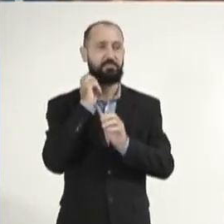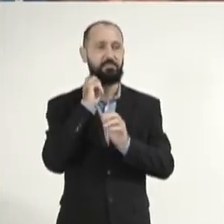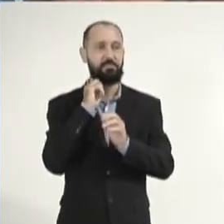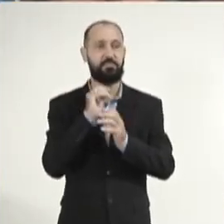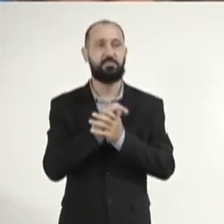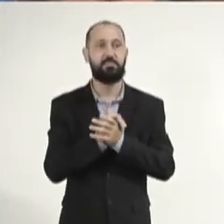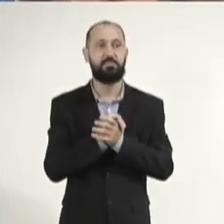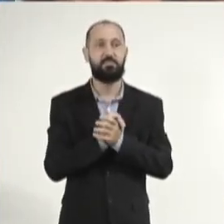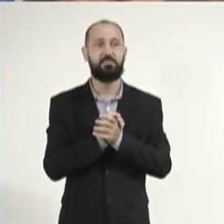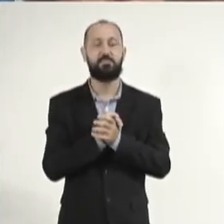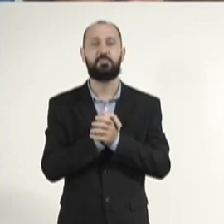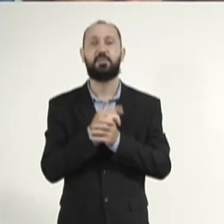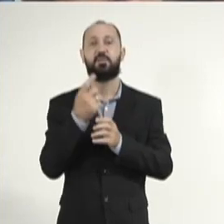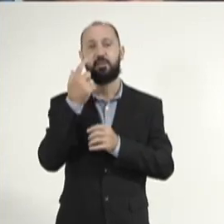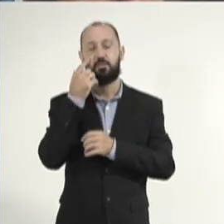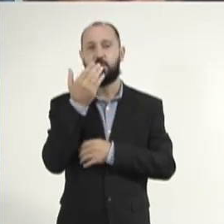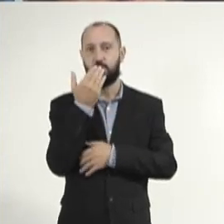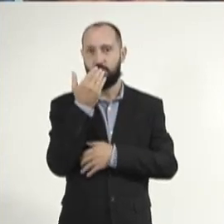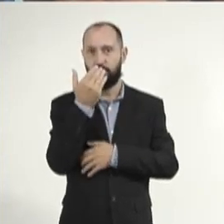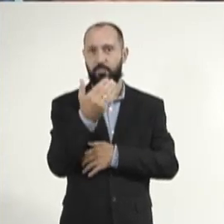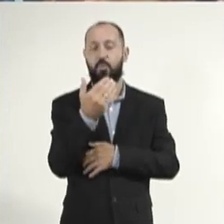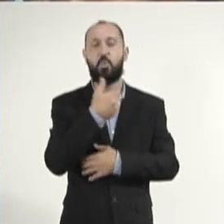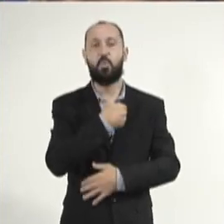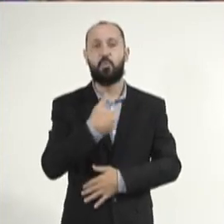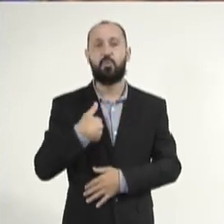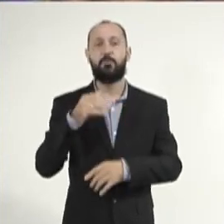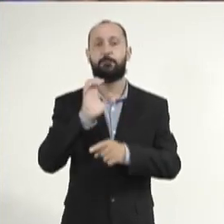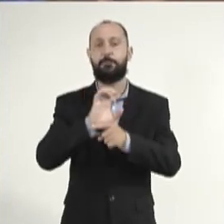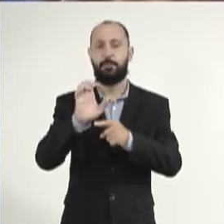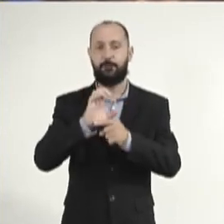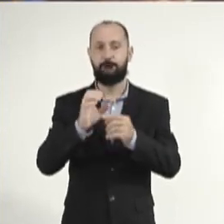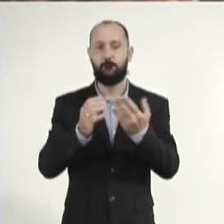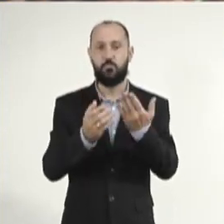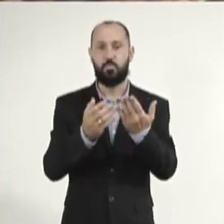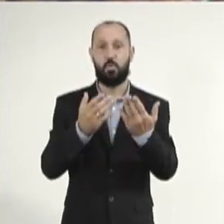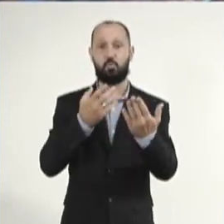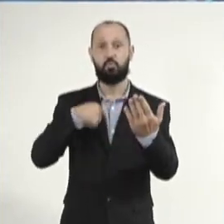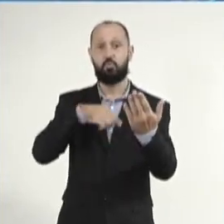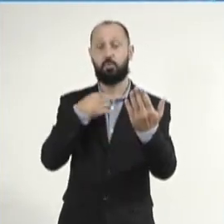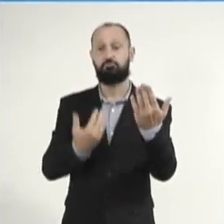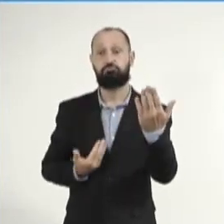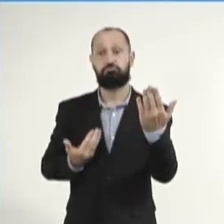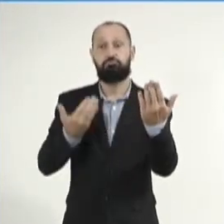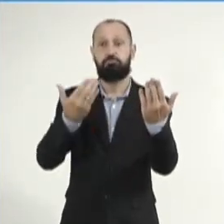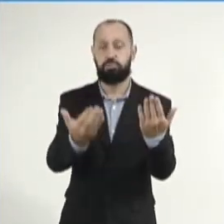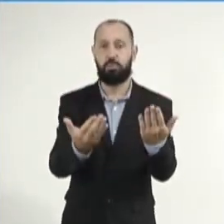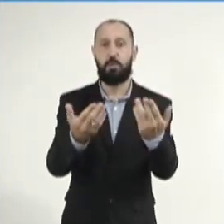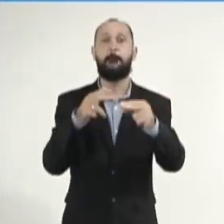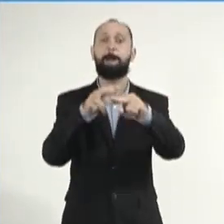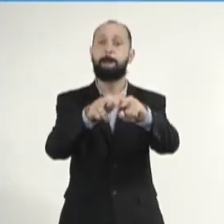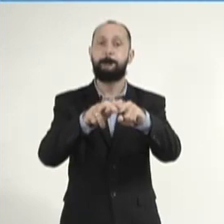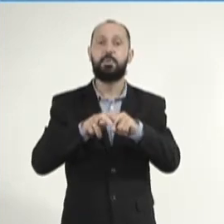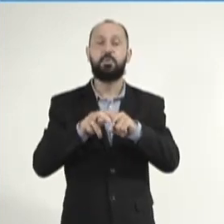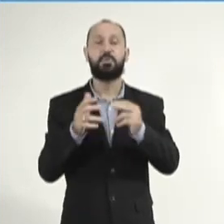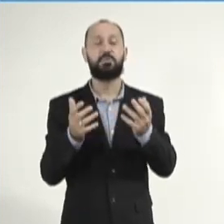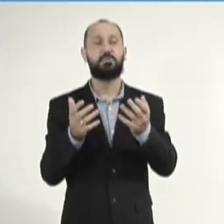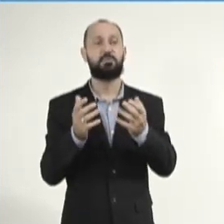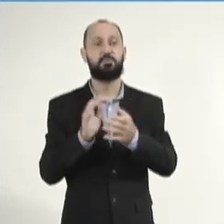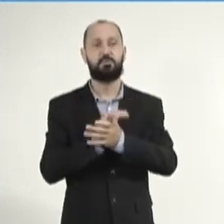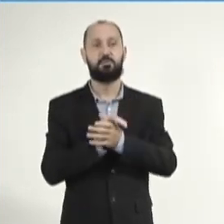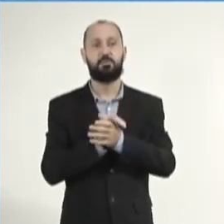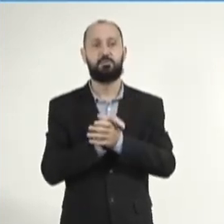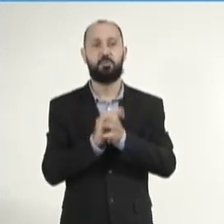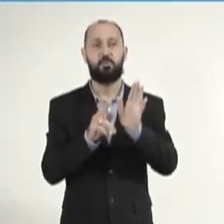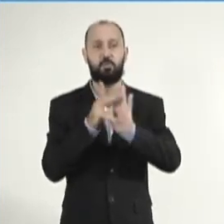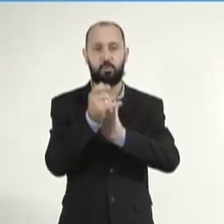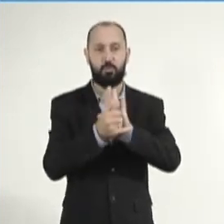E nós fizemos para o governo do Estado uma contraproposta e, por isso,